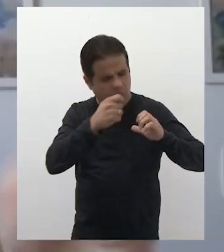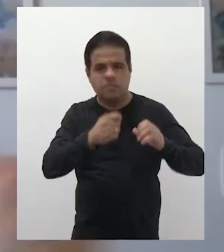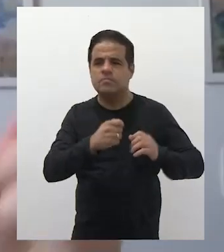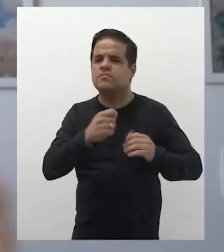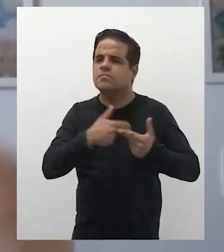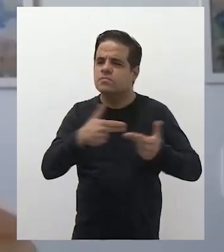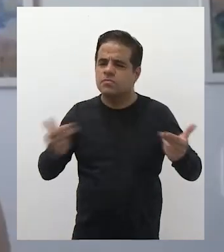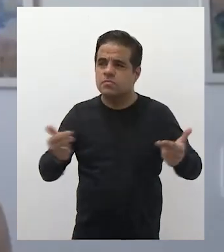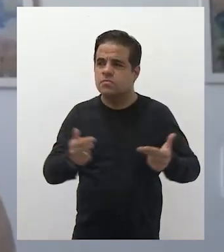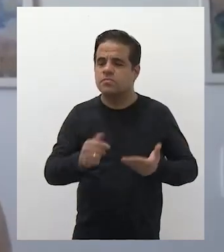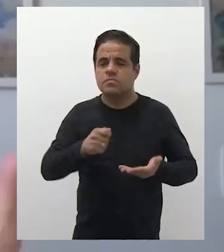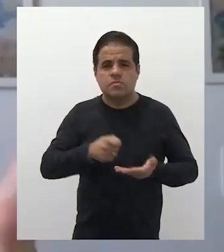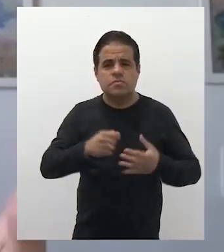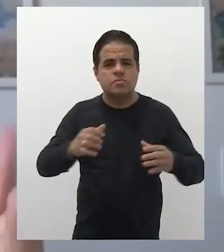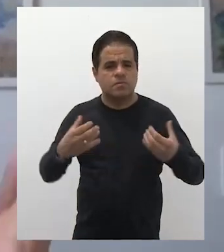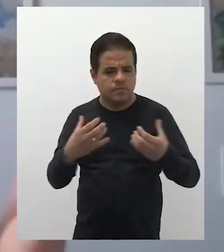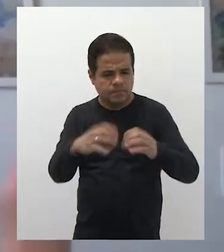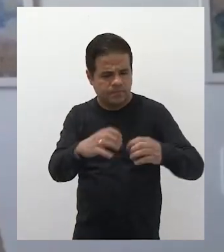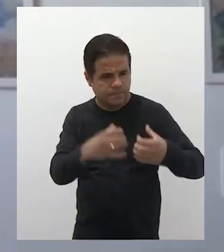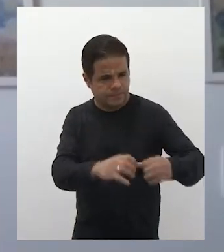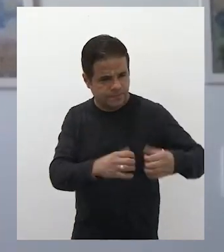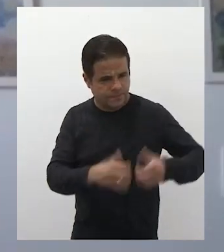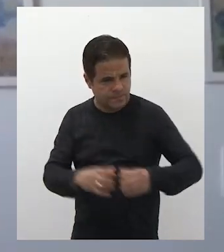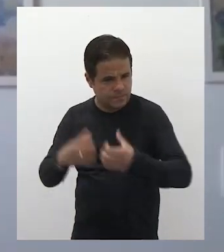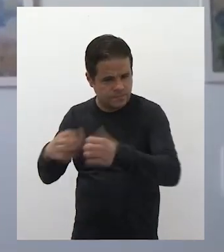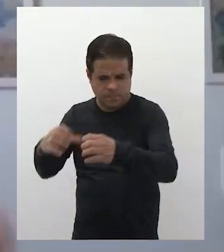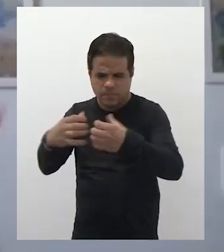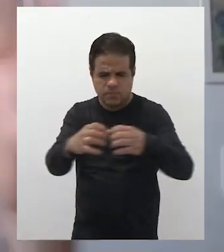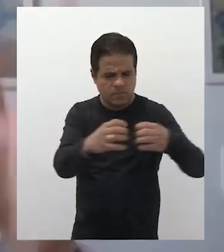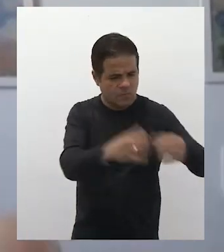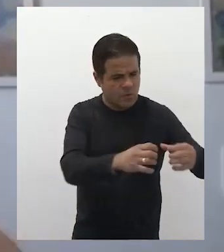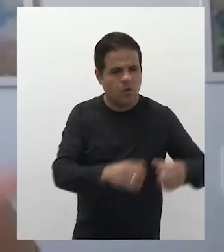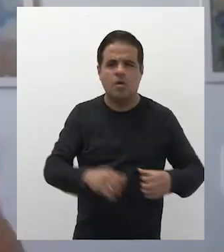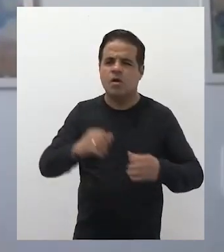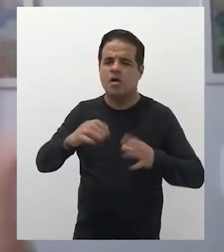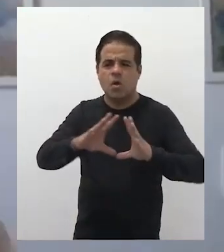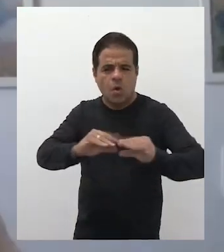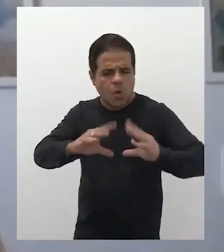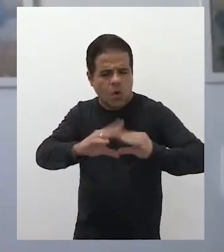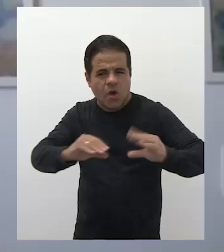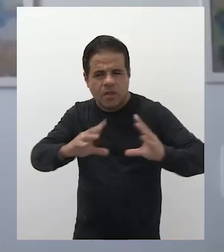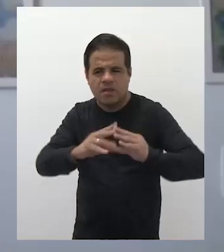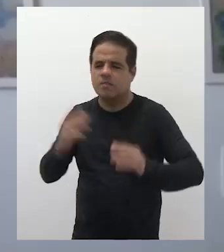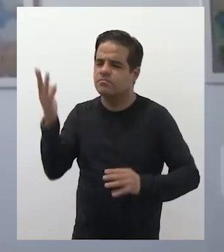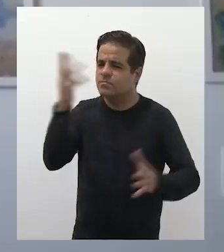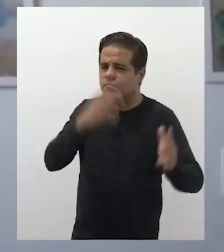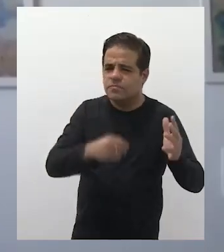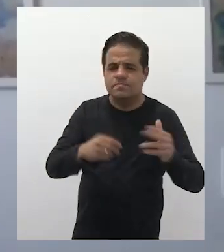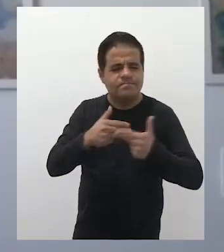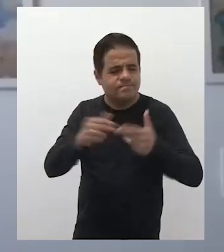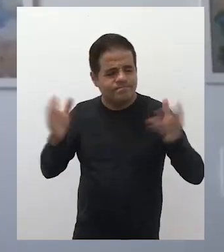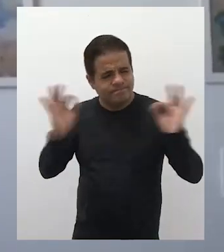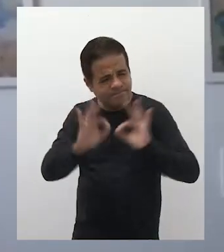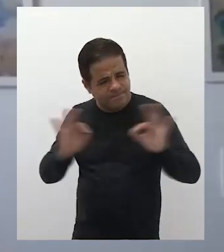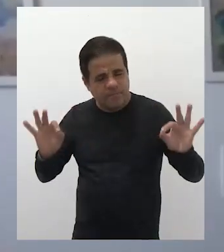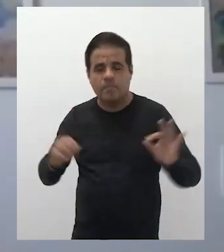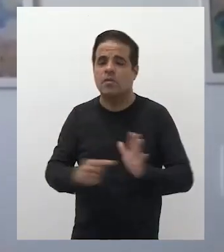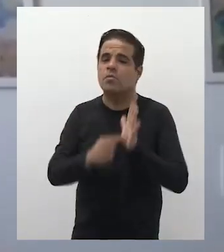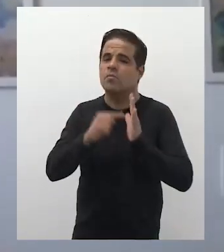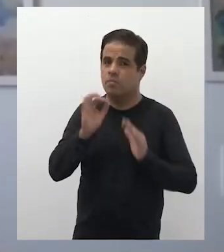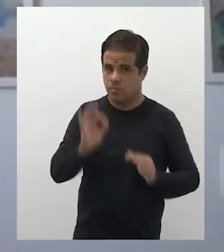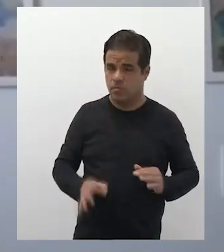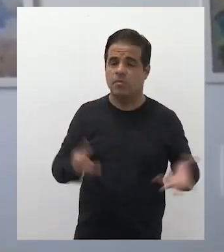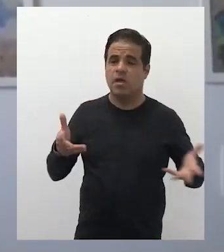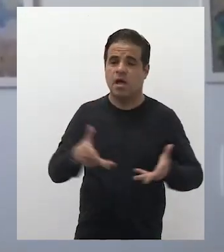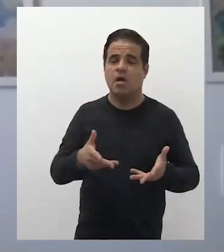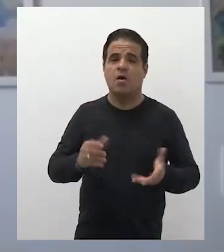em tecido, vão recheando os coraçõezinhos com algodão, enfim, fica uma gracinha. E aí tem um ponto, agora